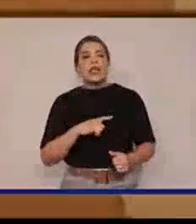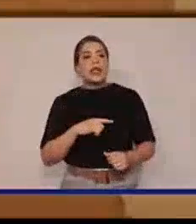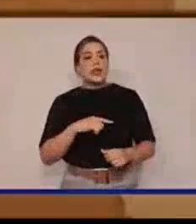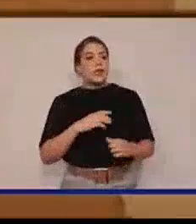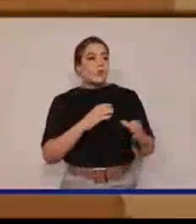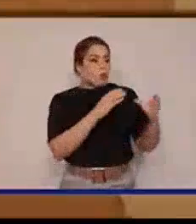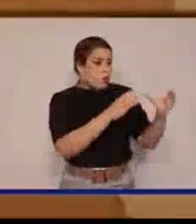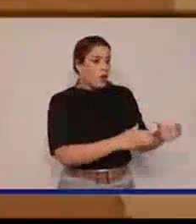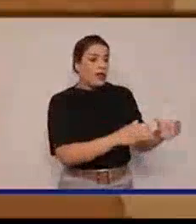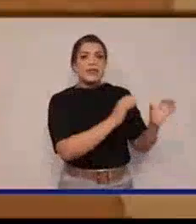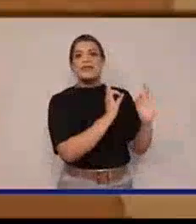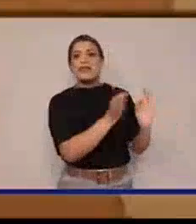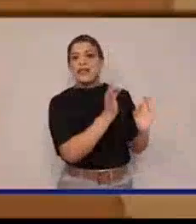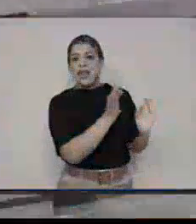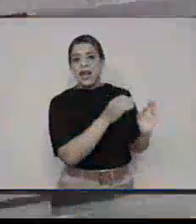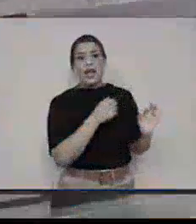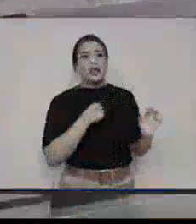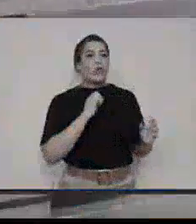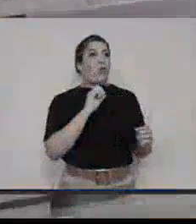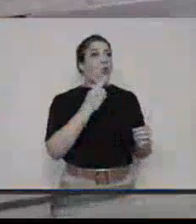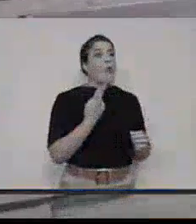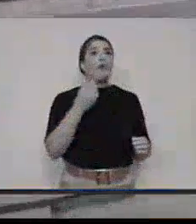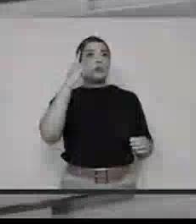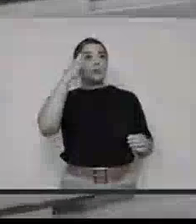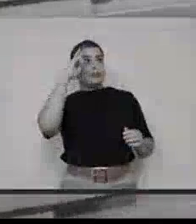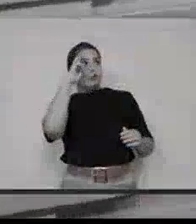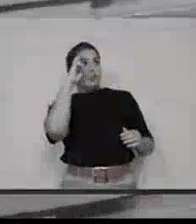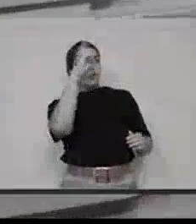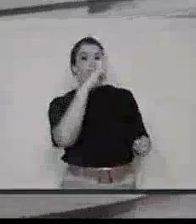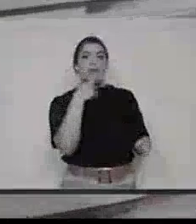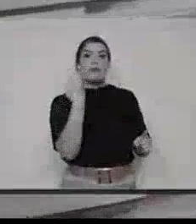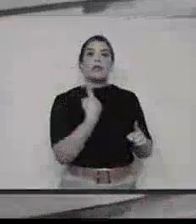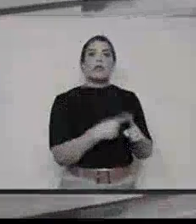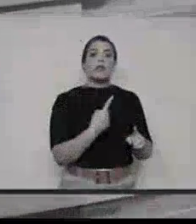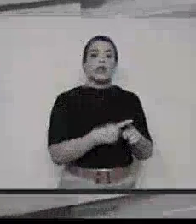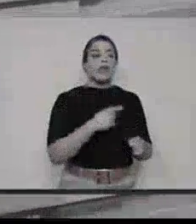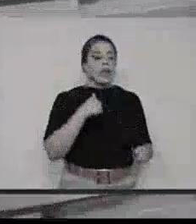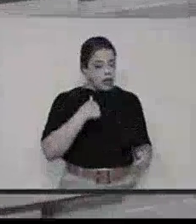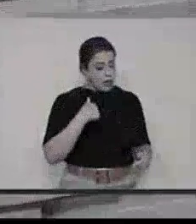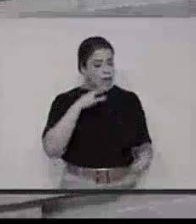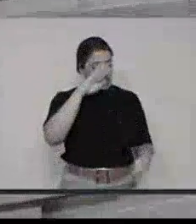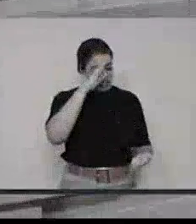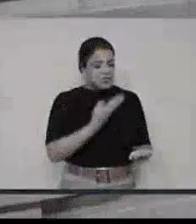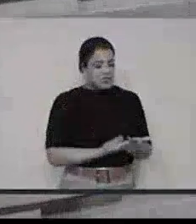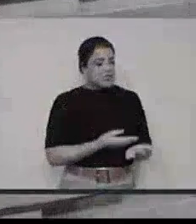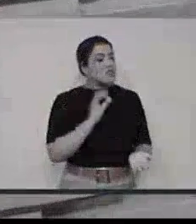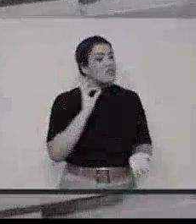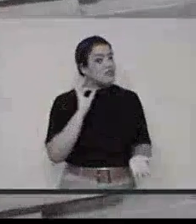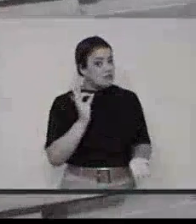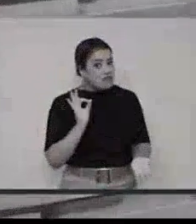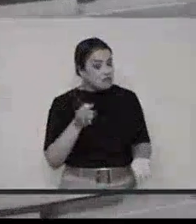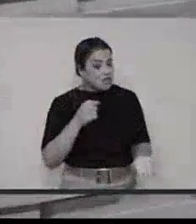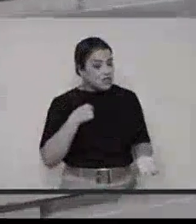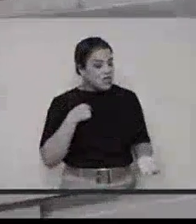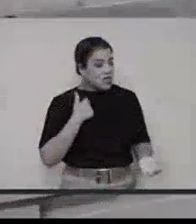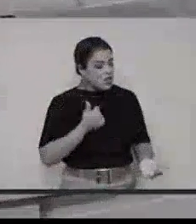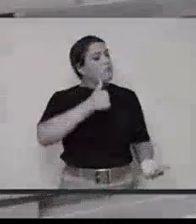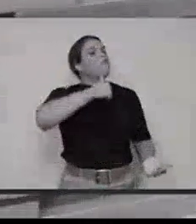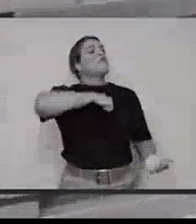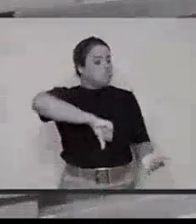lugares que eu não que eu conseguia alcançar um cargo de prestígio um cargo de liderança porque que eu acreditava tinha certeza que eu